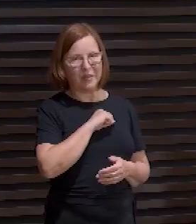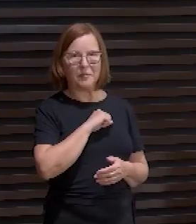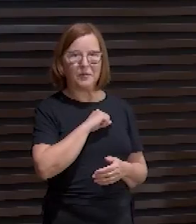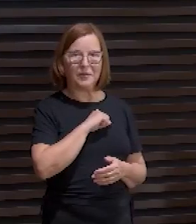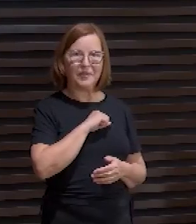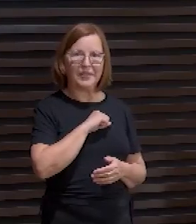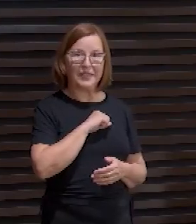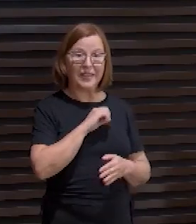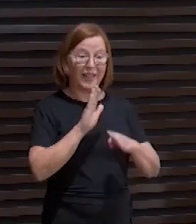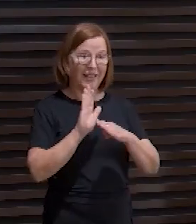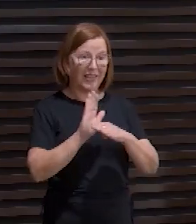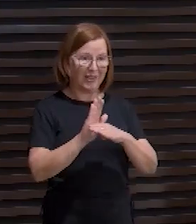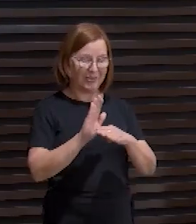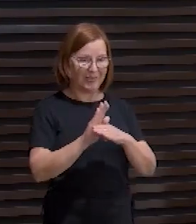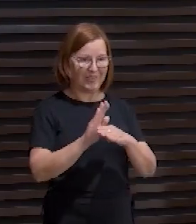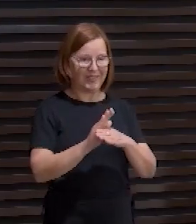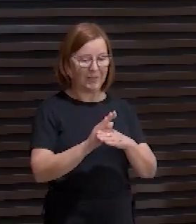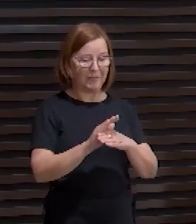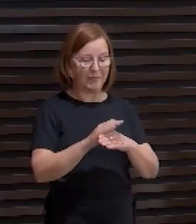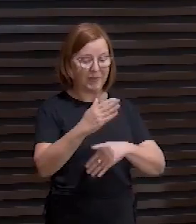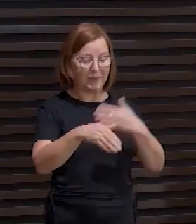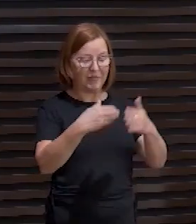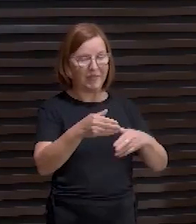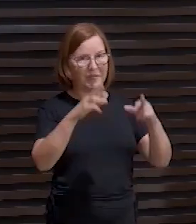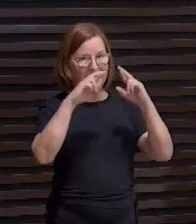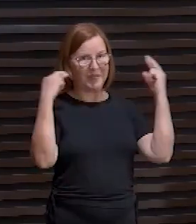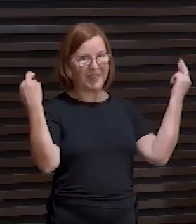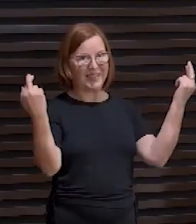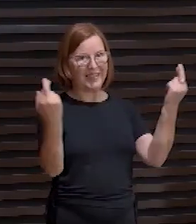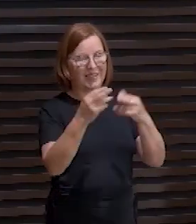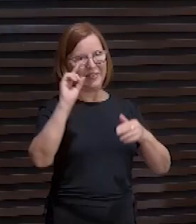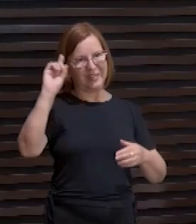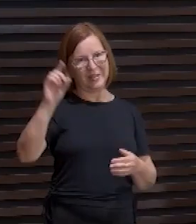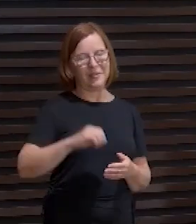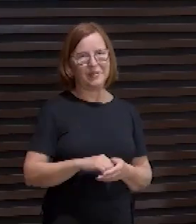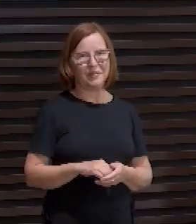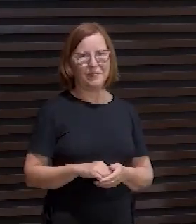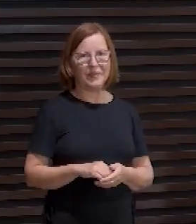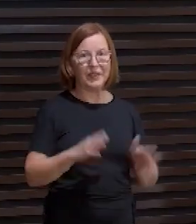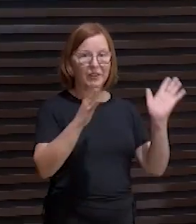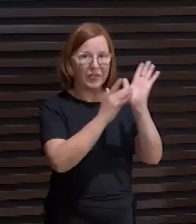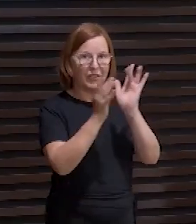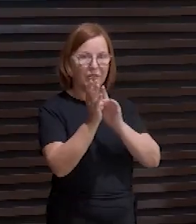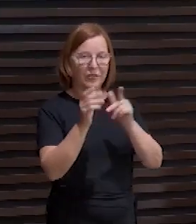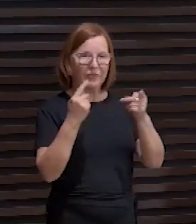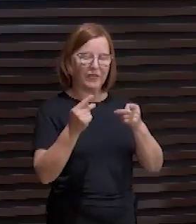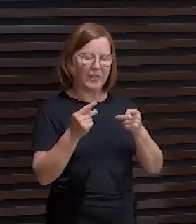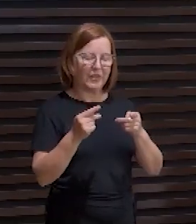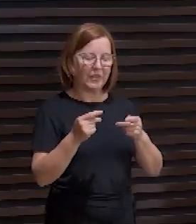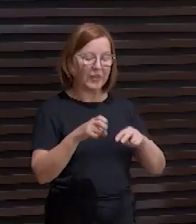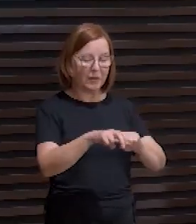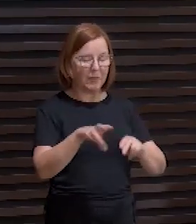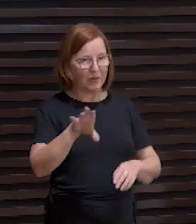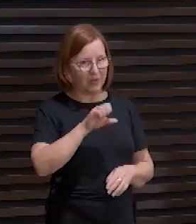seremos cooperadores, uma vez que Cristo mesmo afirma que nisto conhecerão que são meus discípulos. Pela forma